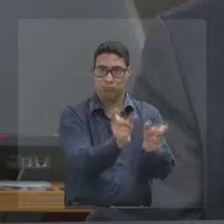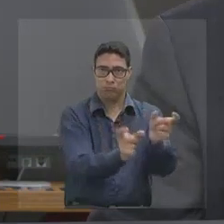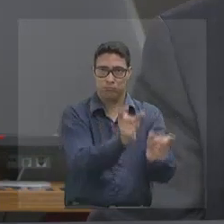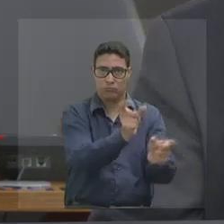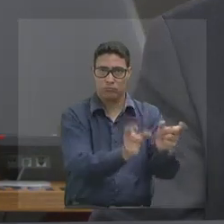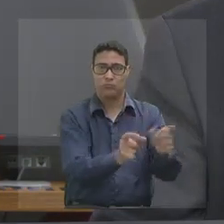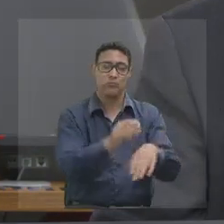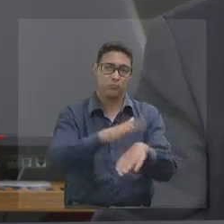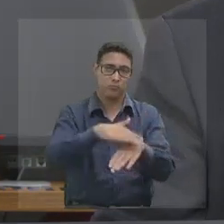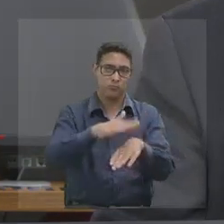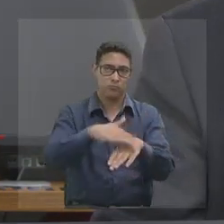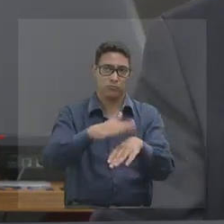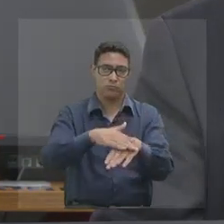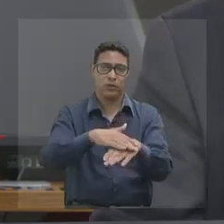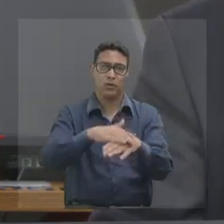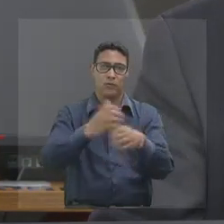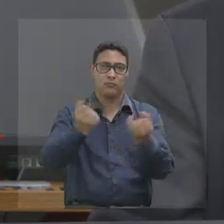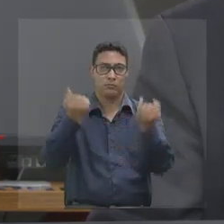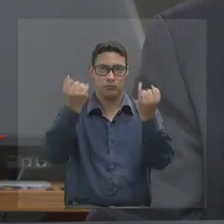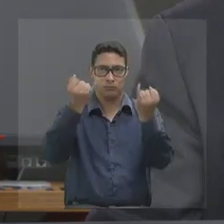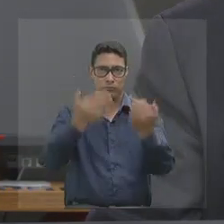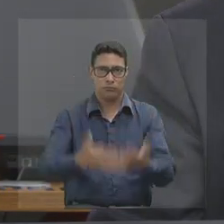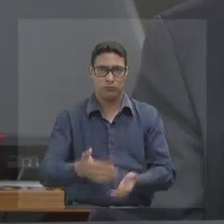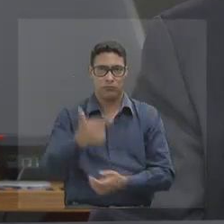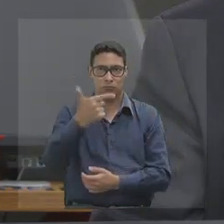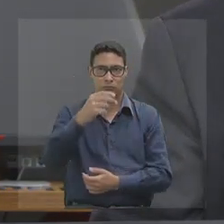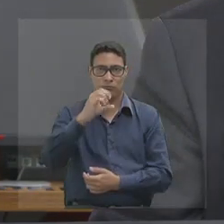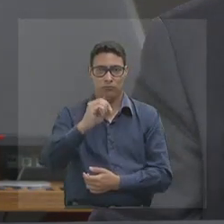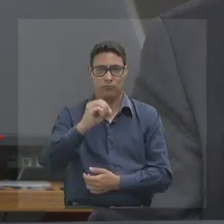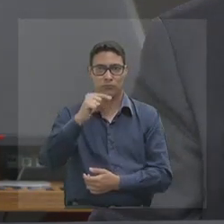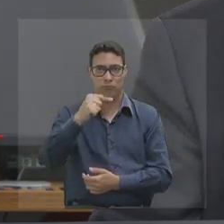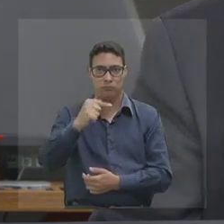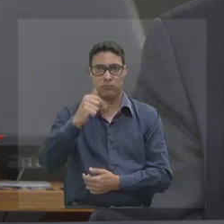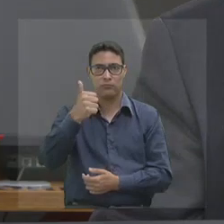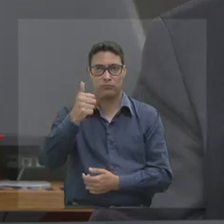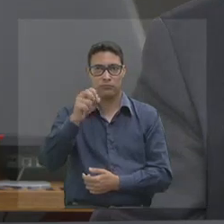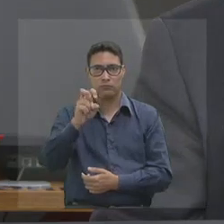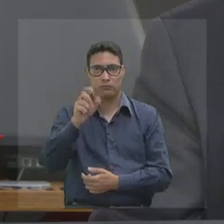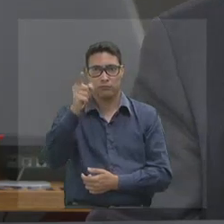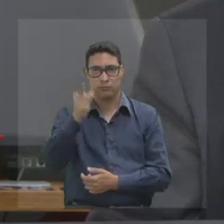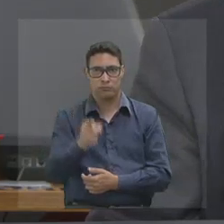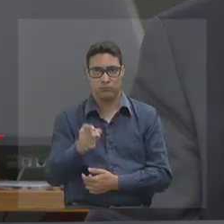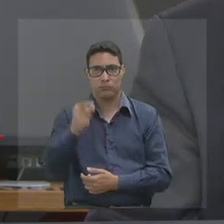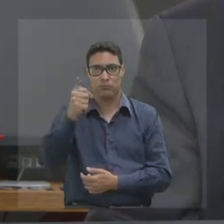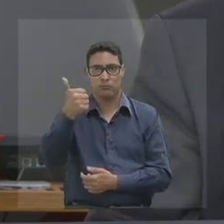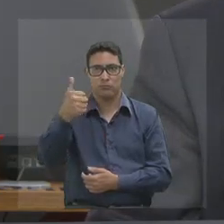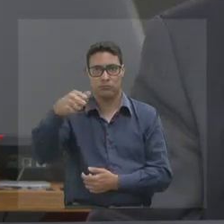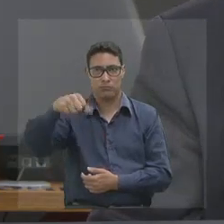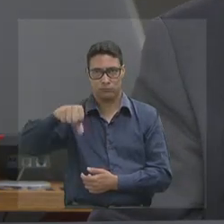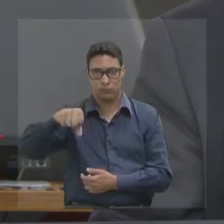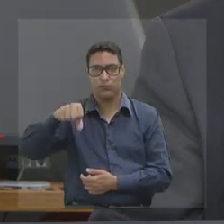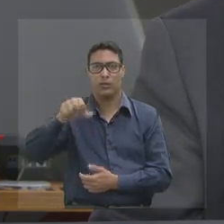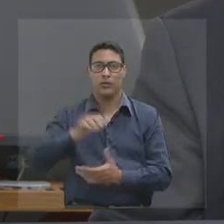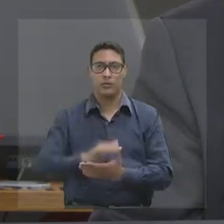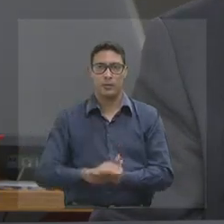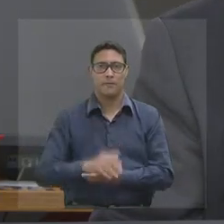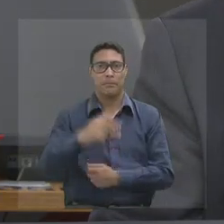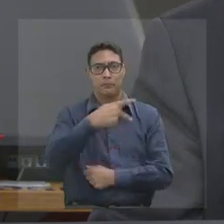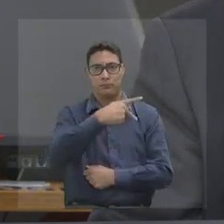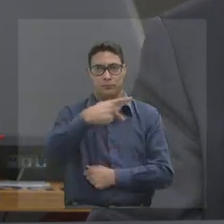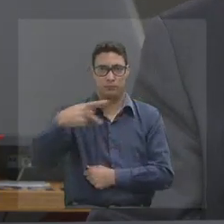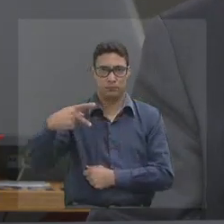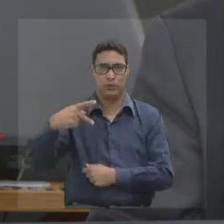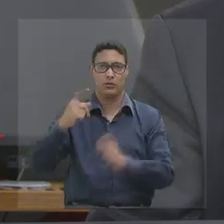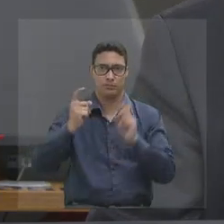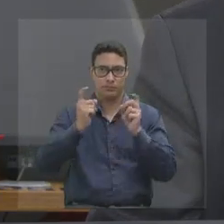deliberação da mesa 2.705/2019 a seguinte ordem presidente da